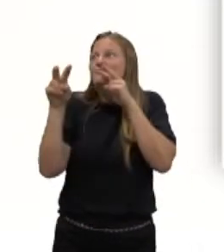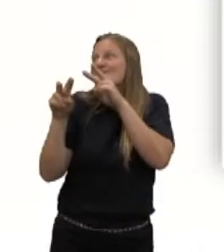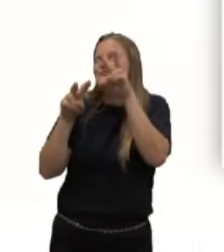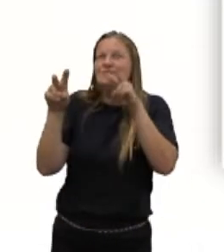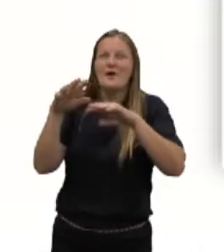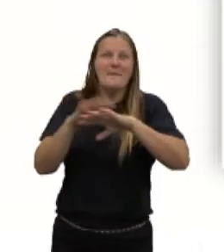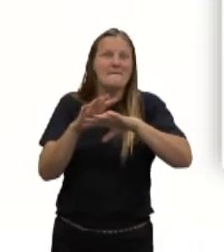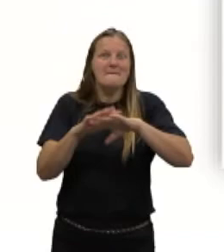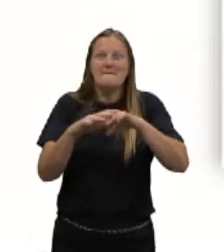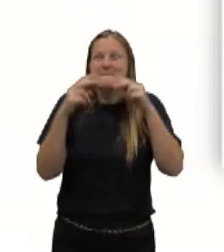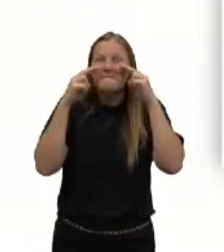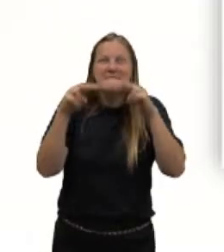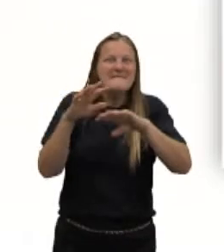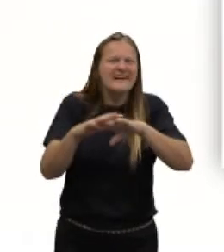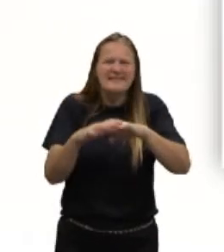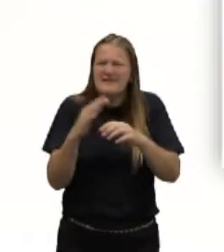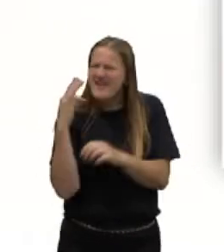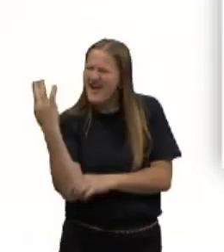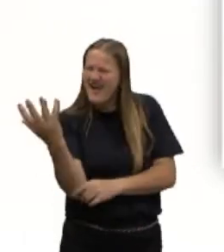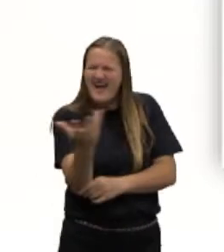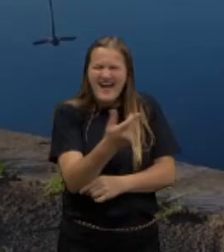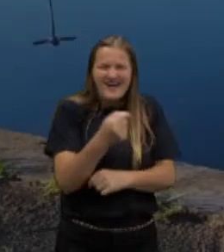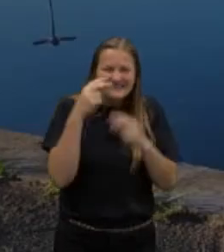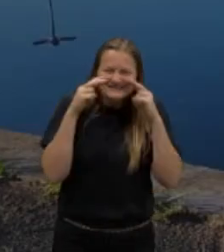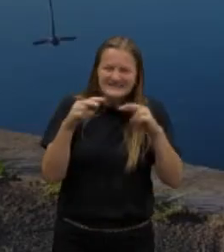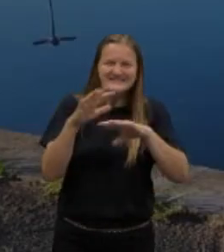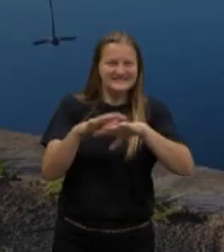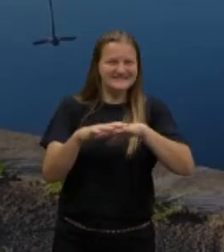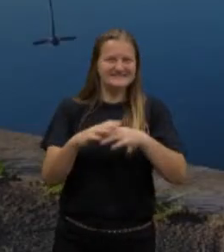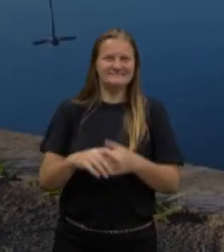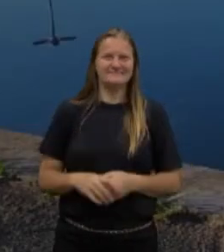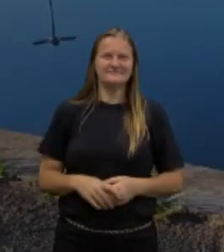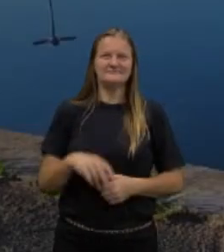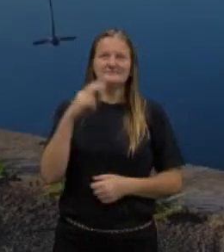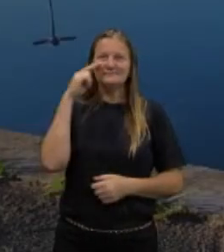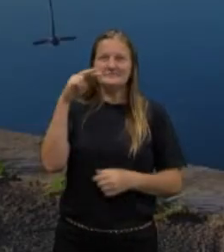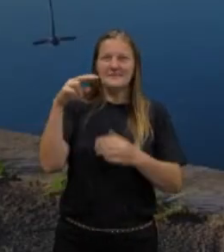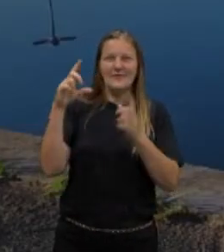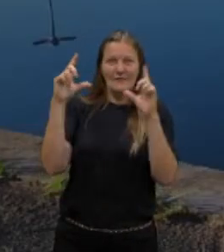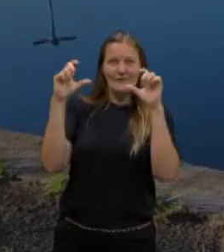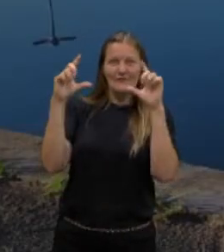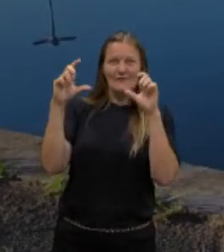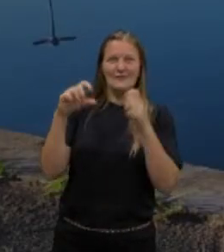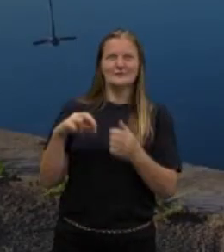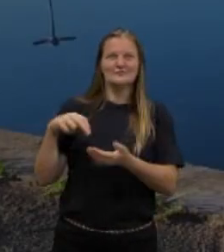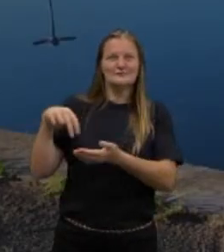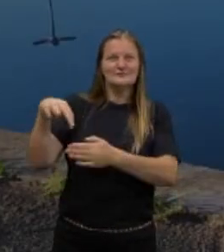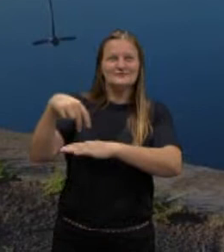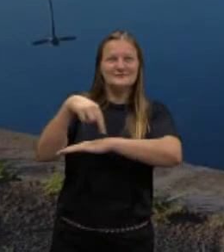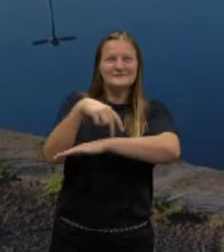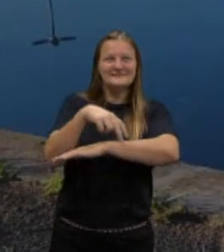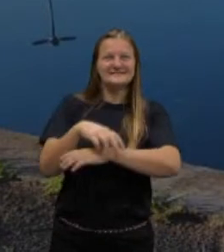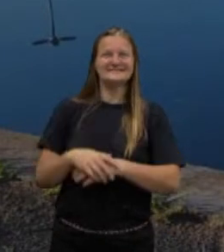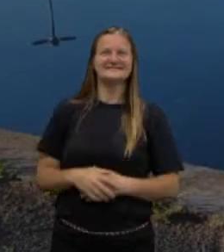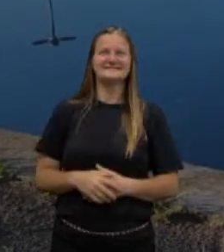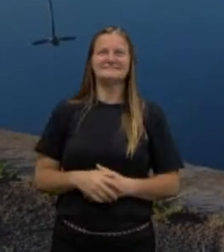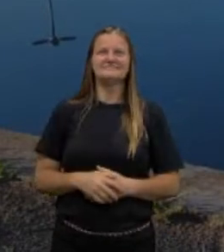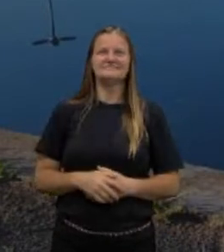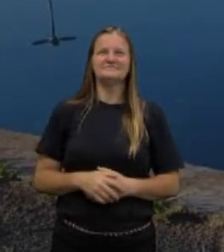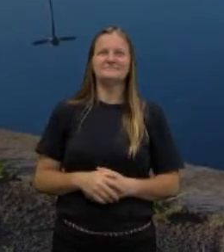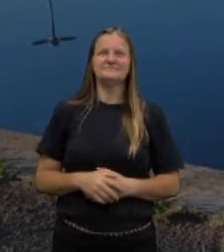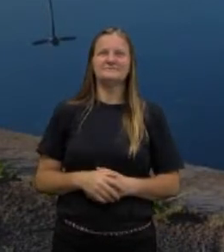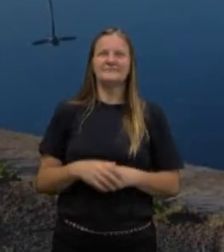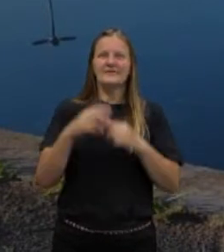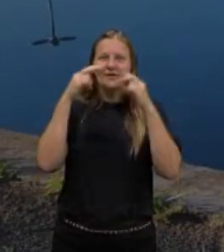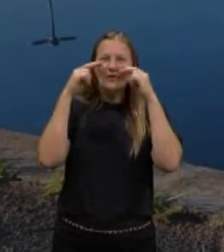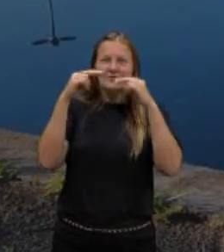né? Acabei que não é mais novidade. Está ali. E a foto ampliada para vocês verem, né? Todo lá.